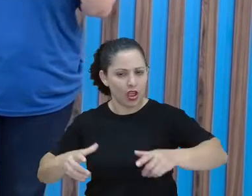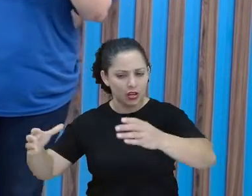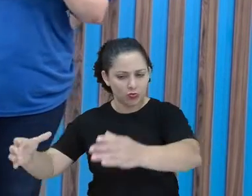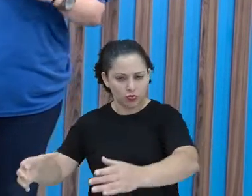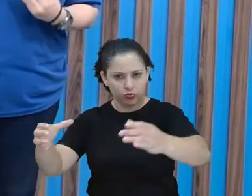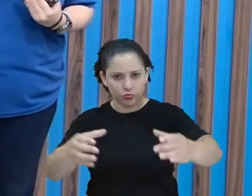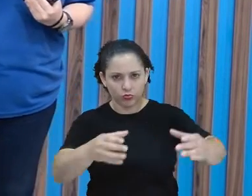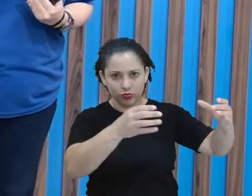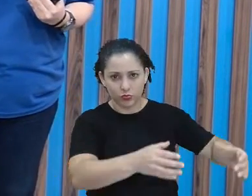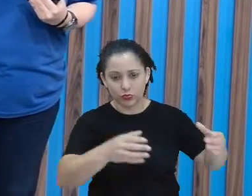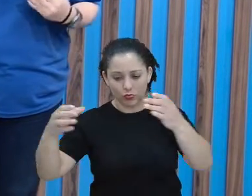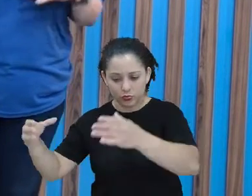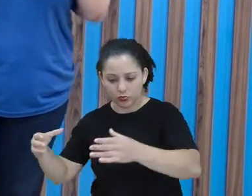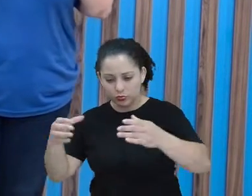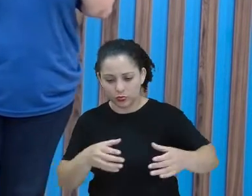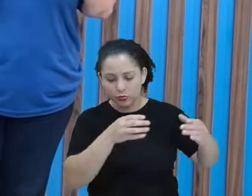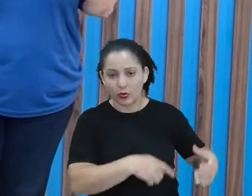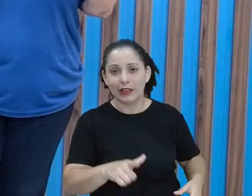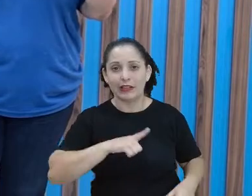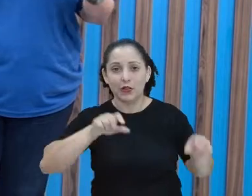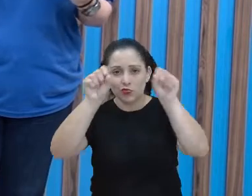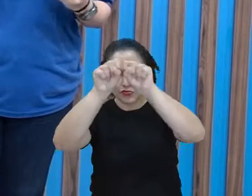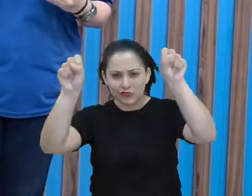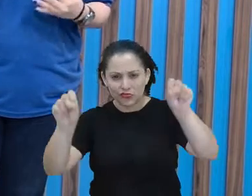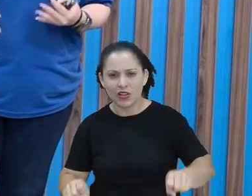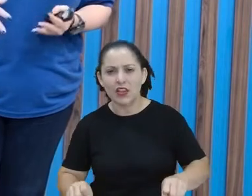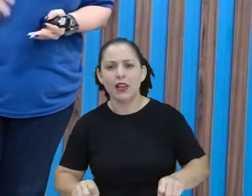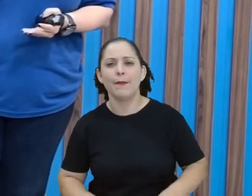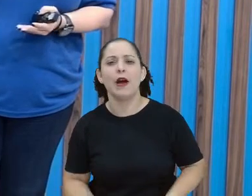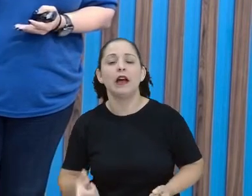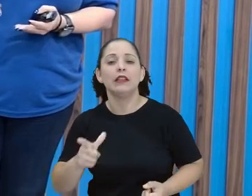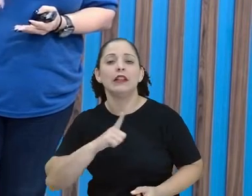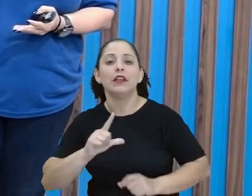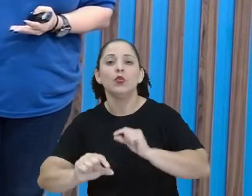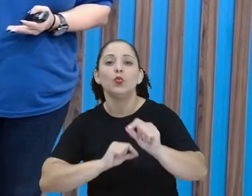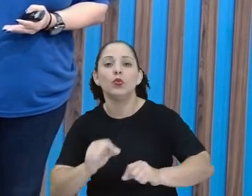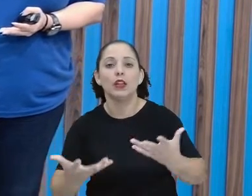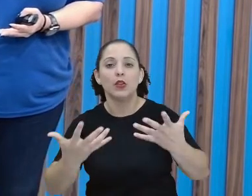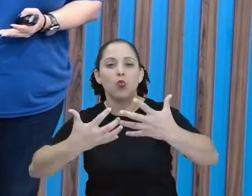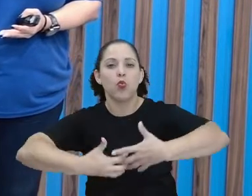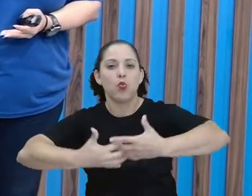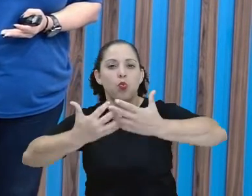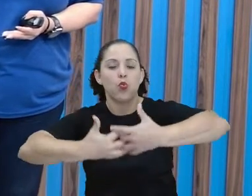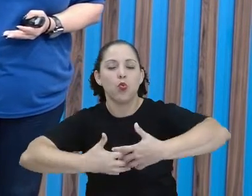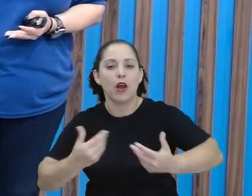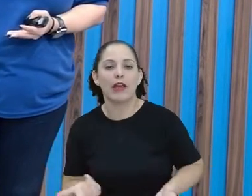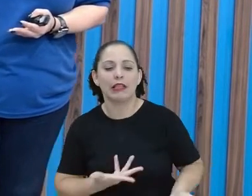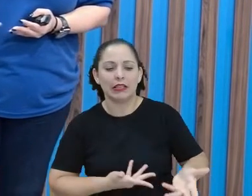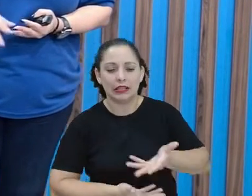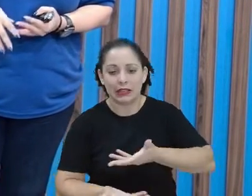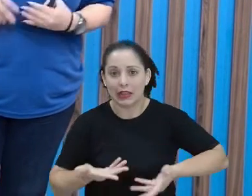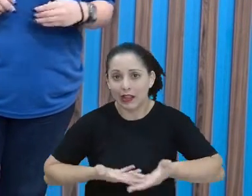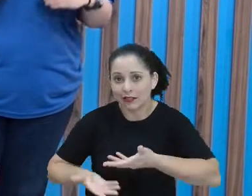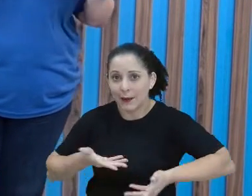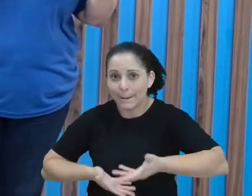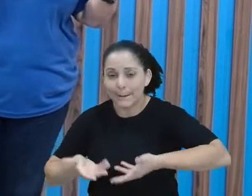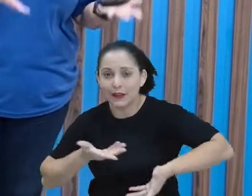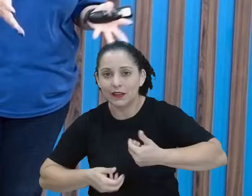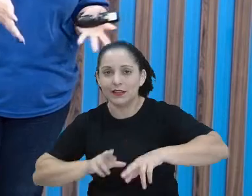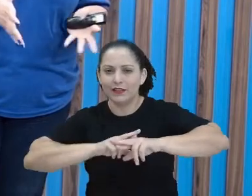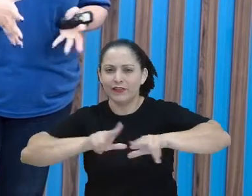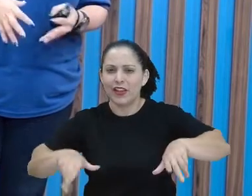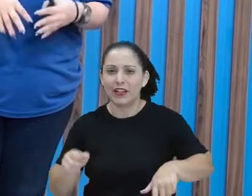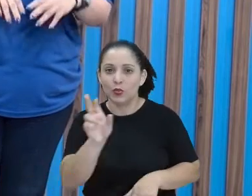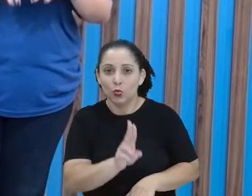que ter um mecanismo a mais, né? Às vezes precisa tratar de outra forma, tá certo? Com